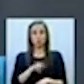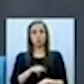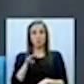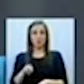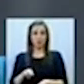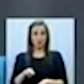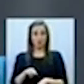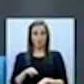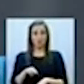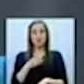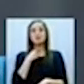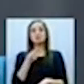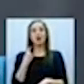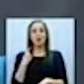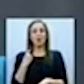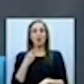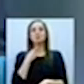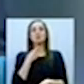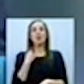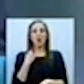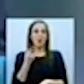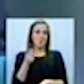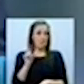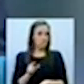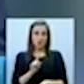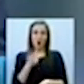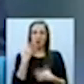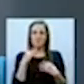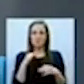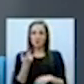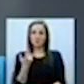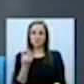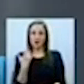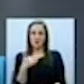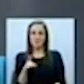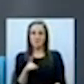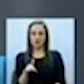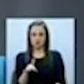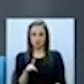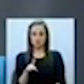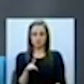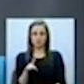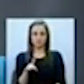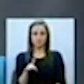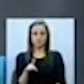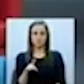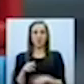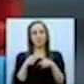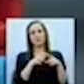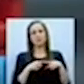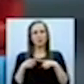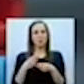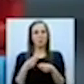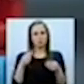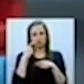ser digital, não significa não é que seja mais barato. Normalmente é mais caro fazê-lo. Não é? Mesmo dividindo esse custo por muitos